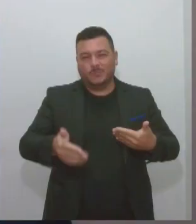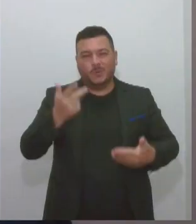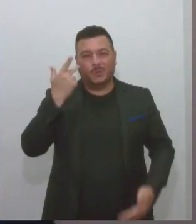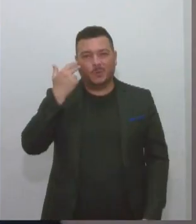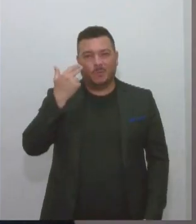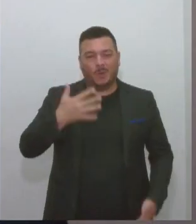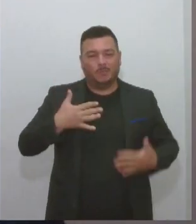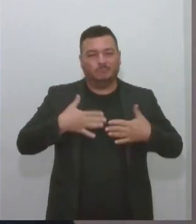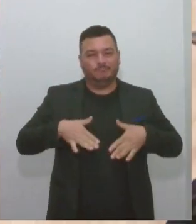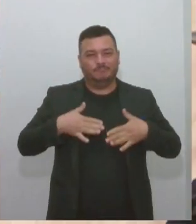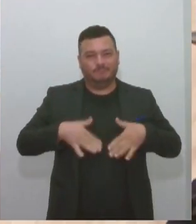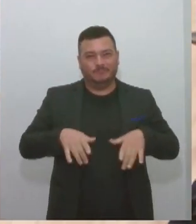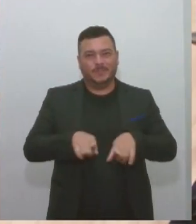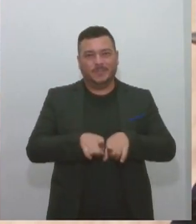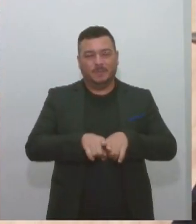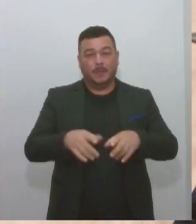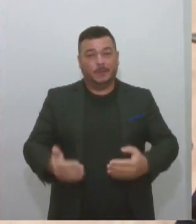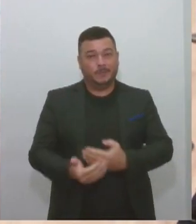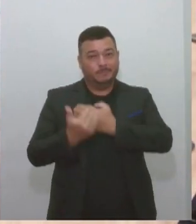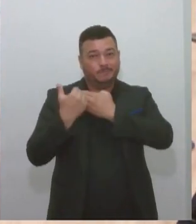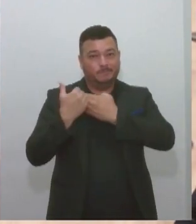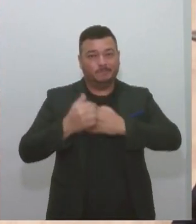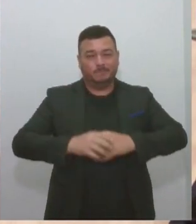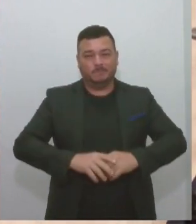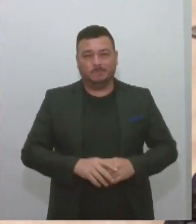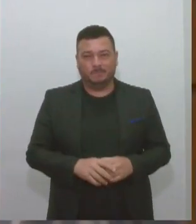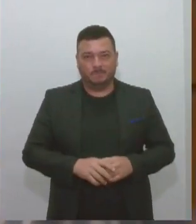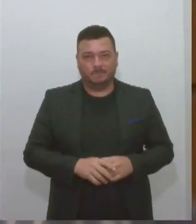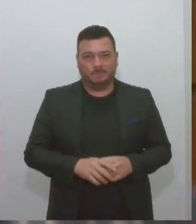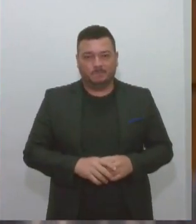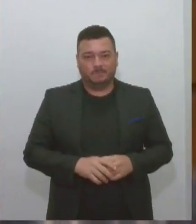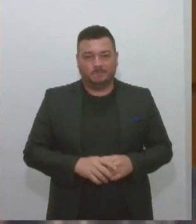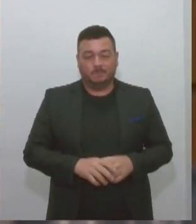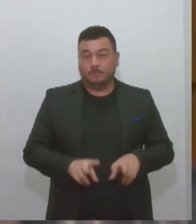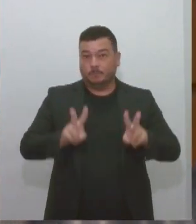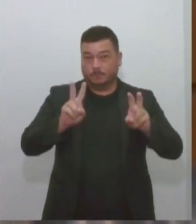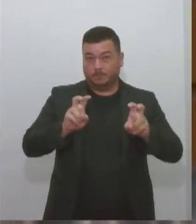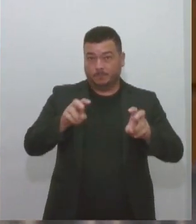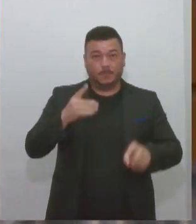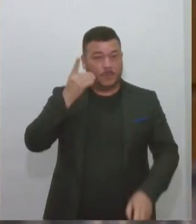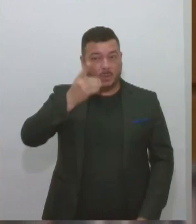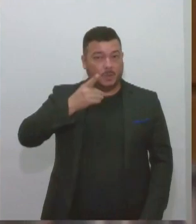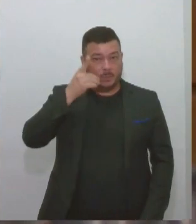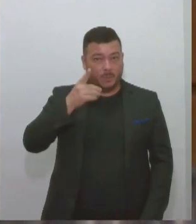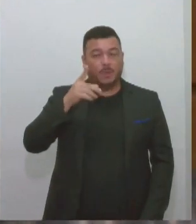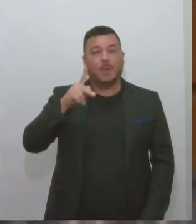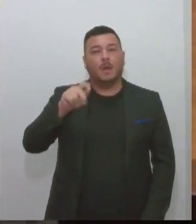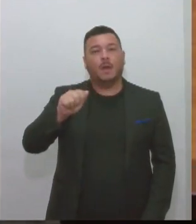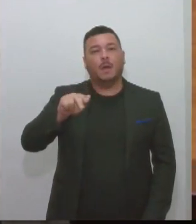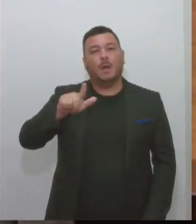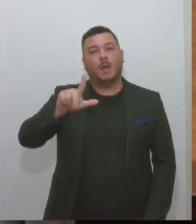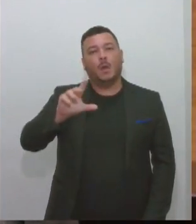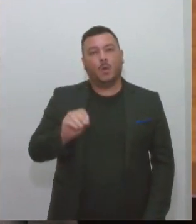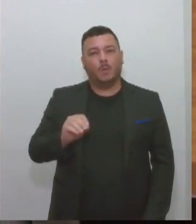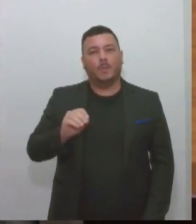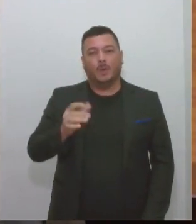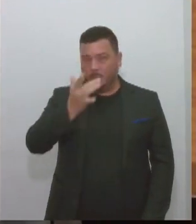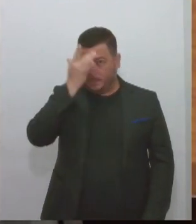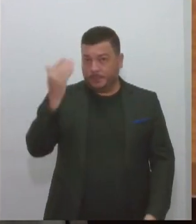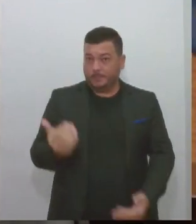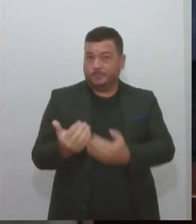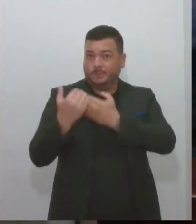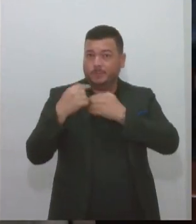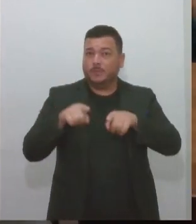forma responsável e equilibrada. Ainda sobre a matéria, o deputado Paulo Júnior, um dos coautores do projeto, ratificou ter